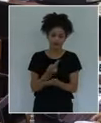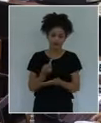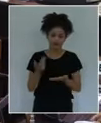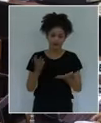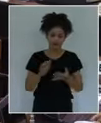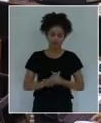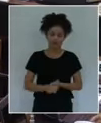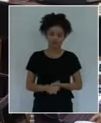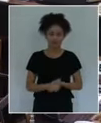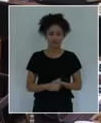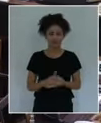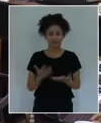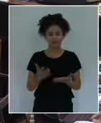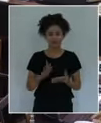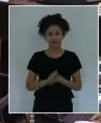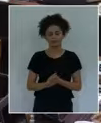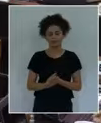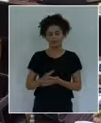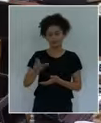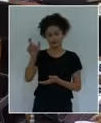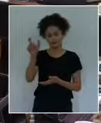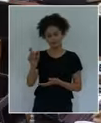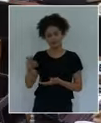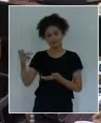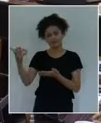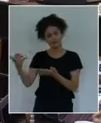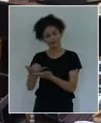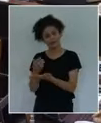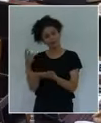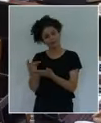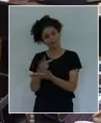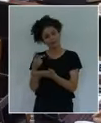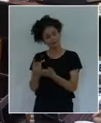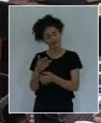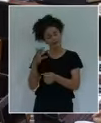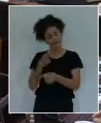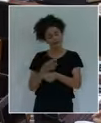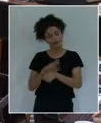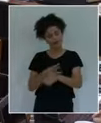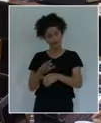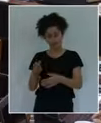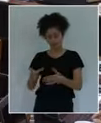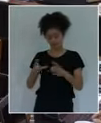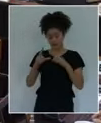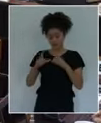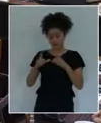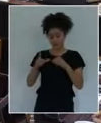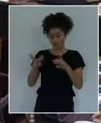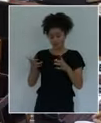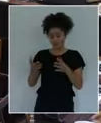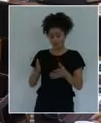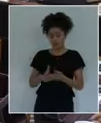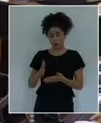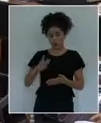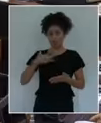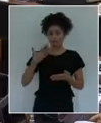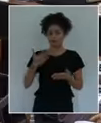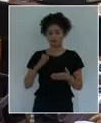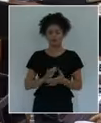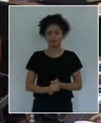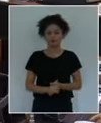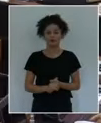oficiais, entendeu? Muito diferente. Eu moro no Brito. Eu fiquei tranquilo, porque para a água arrasar a Ponte Nova, eu sei onde que